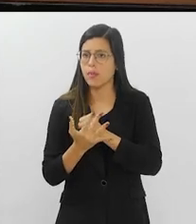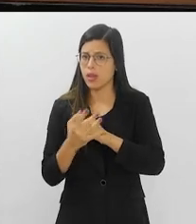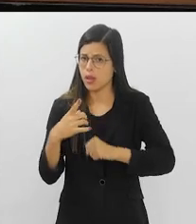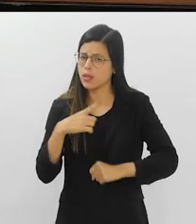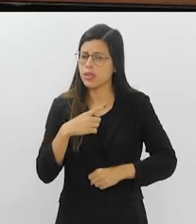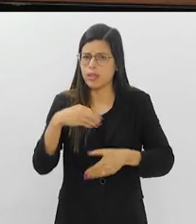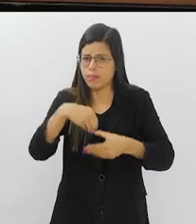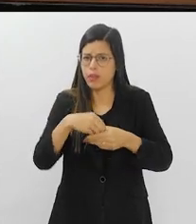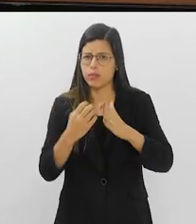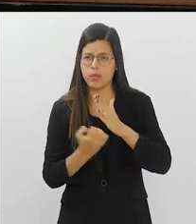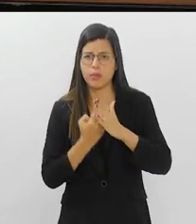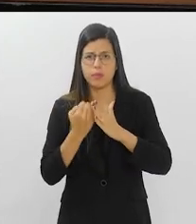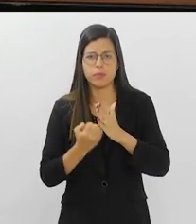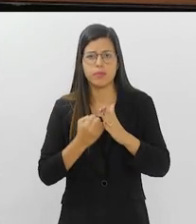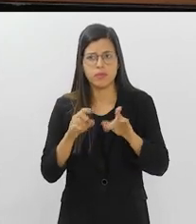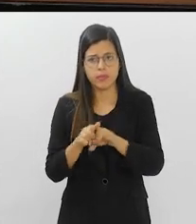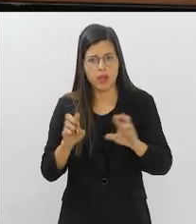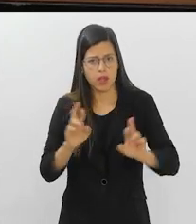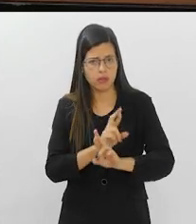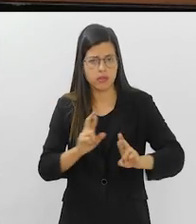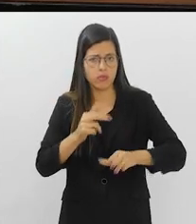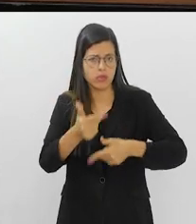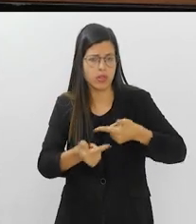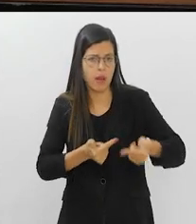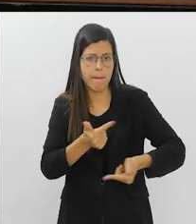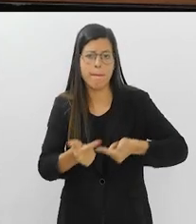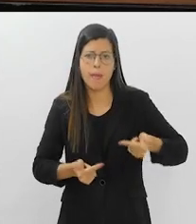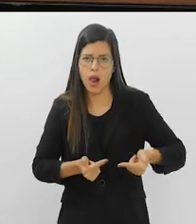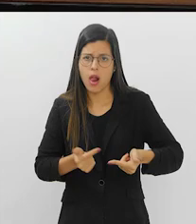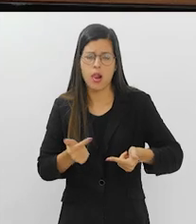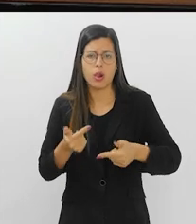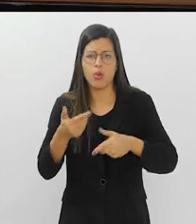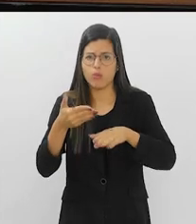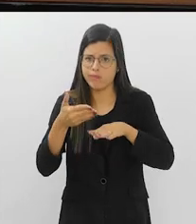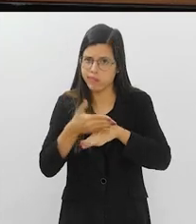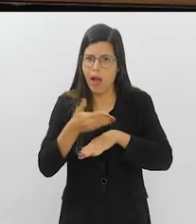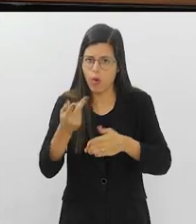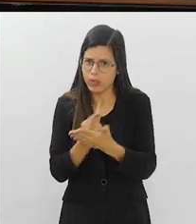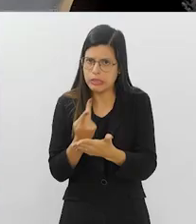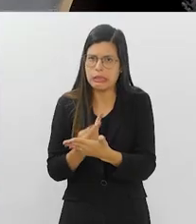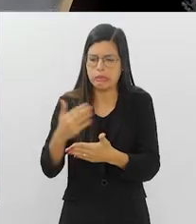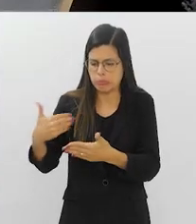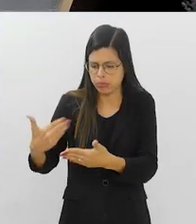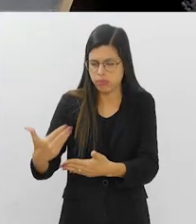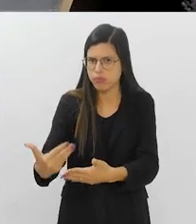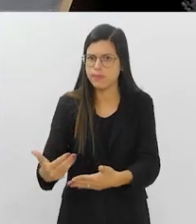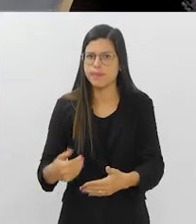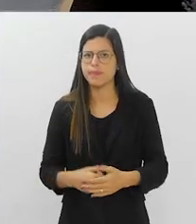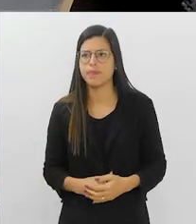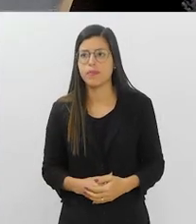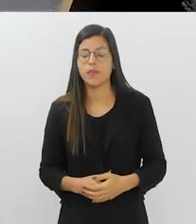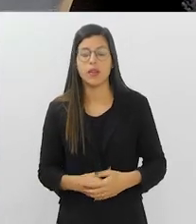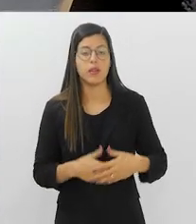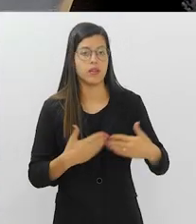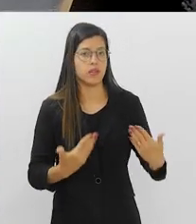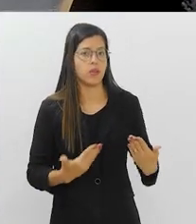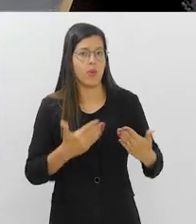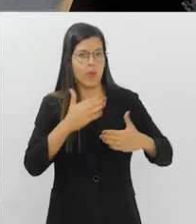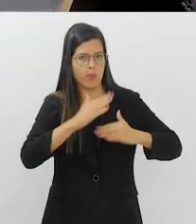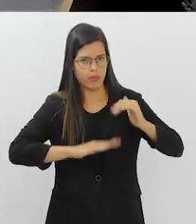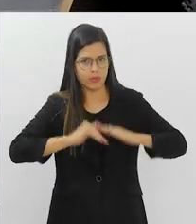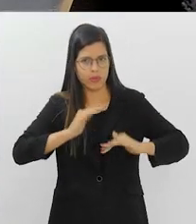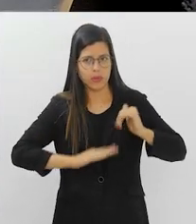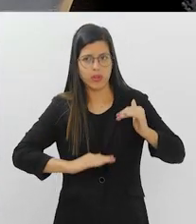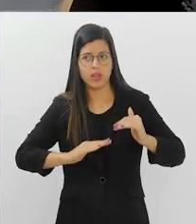nas empresas e aparece nas relações de trabalho de uma maneira cada vez mais frequente. O profissional que lida com esses